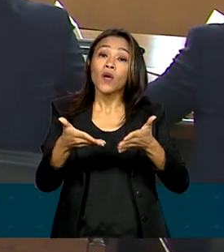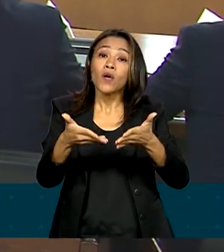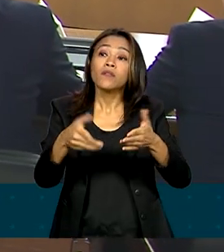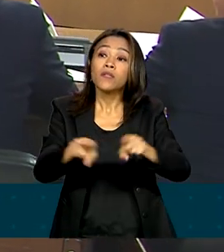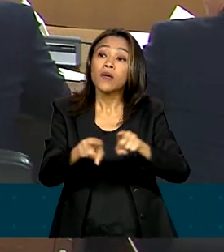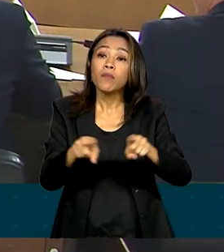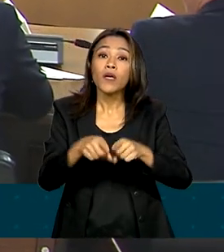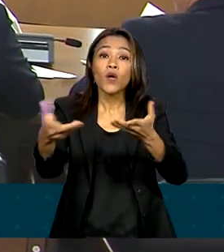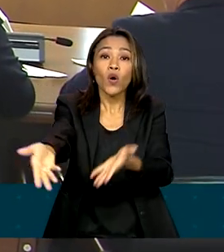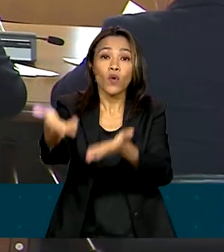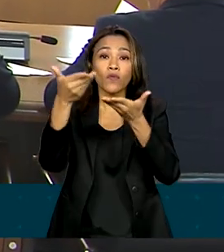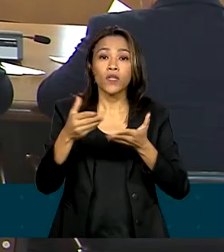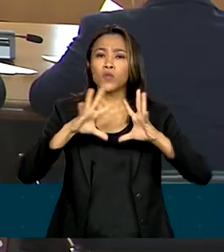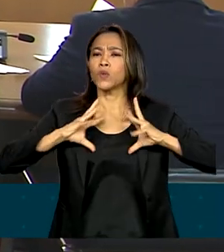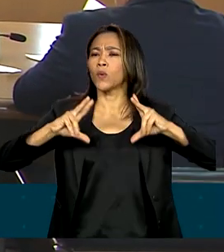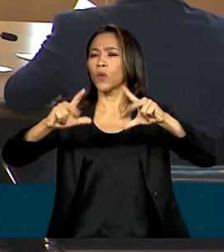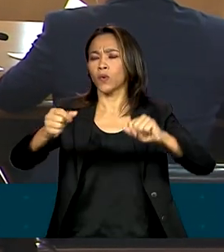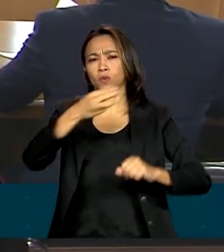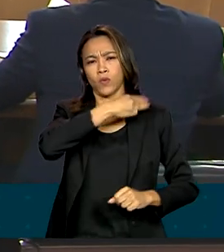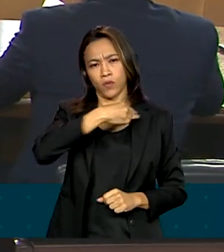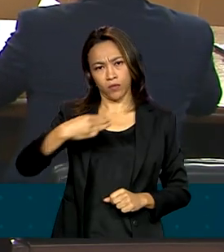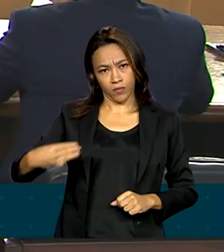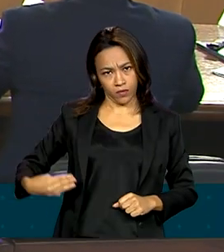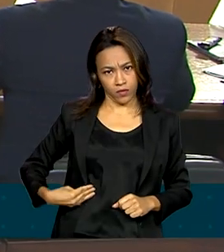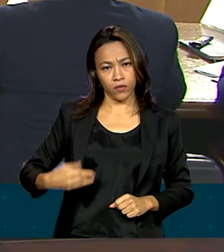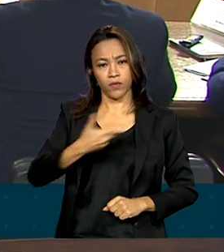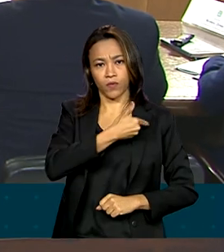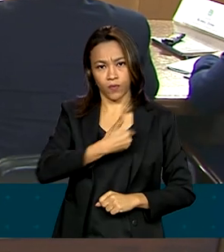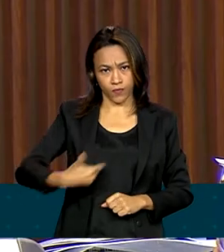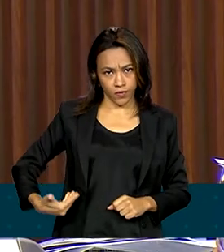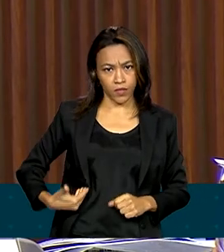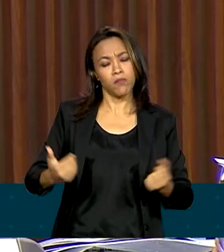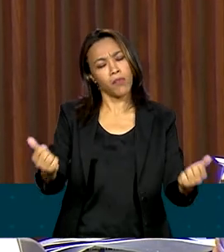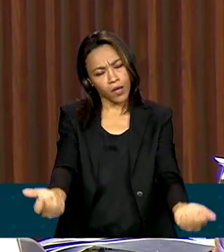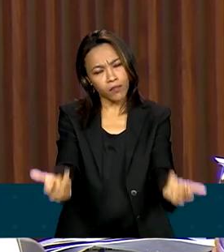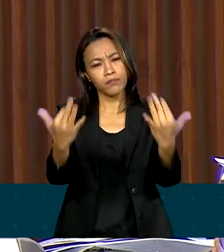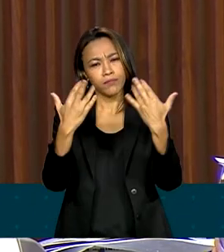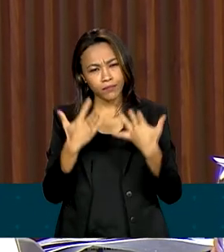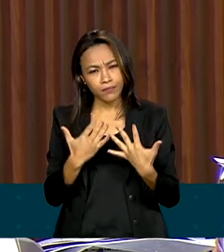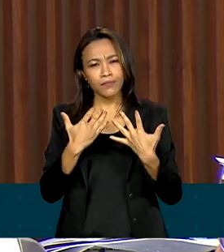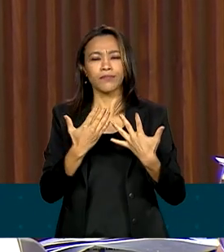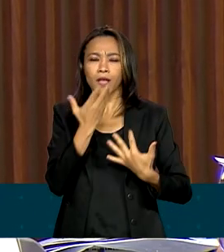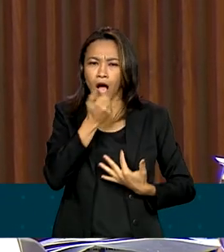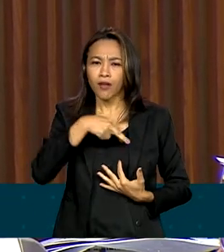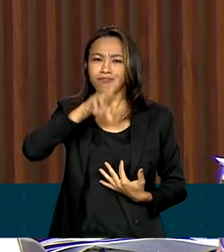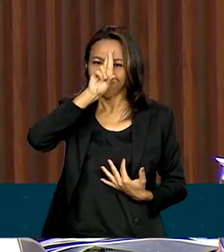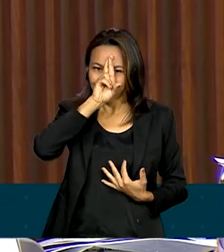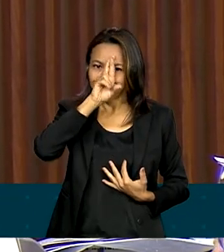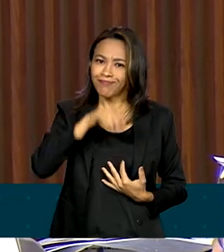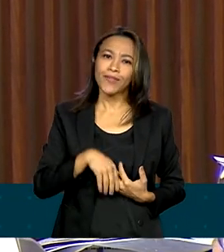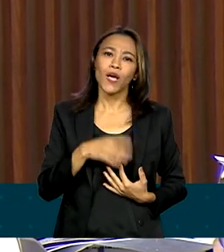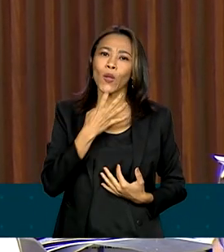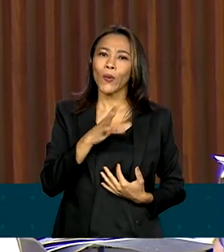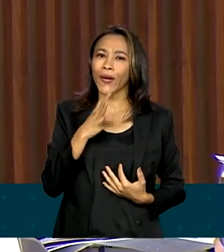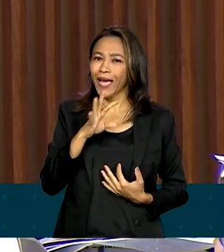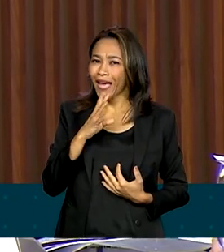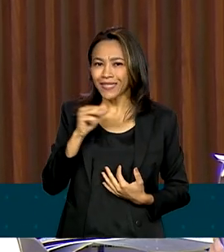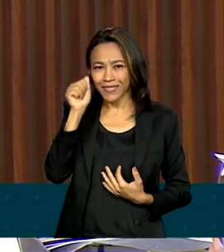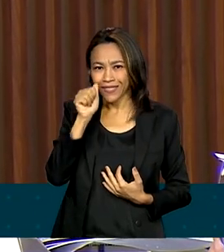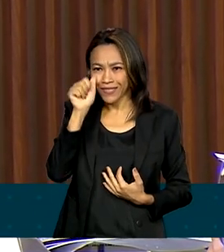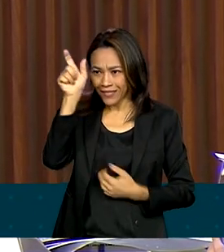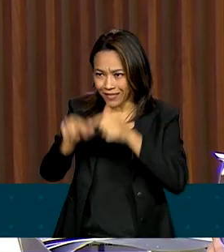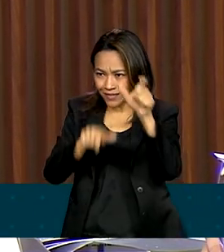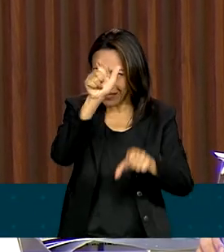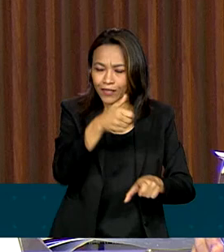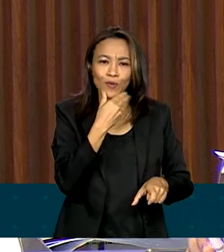os ministros e ministras do governo para estarem presentes. Então, quem ainda não conhece, todas as ministras e ministros